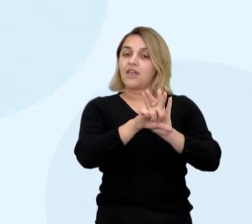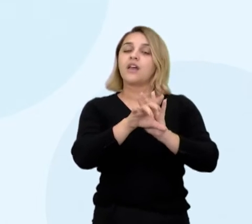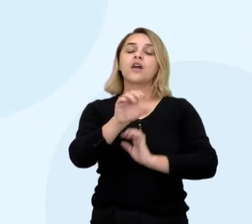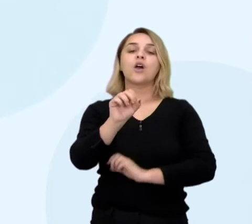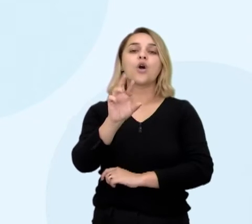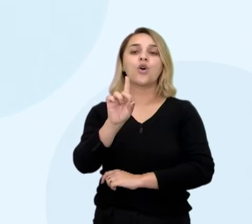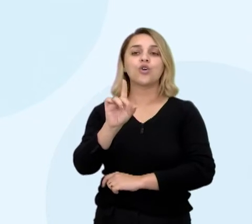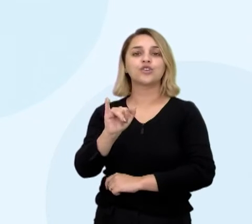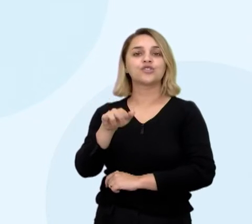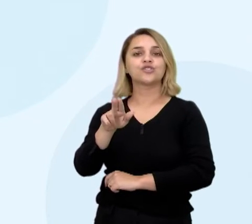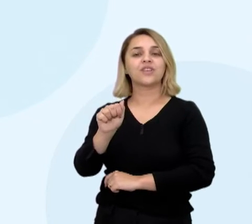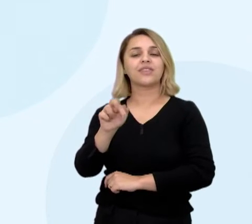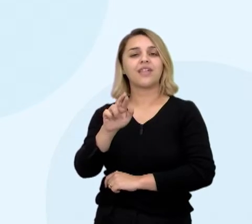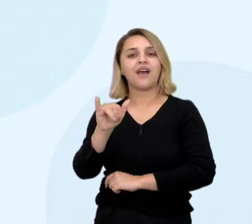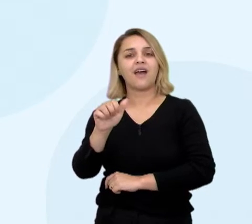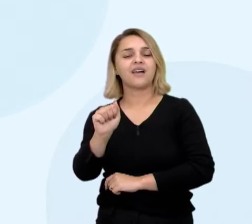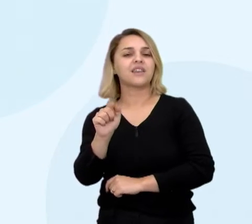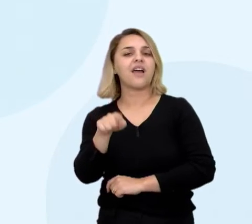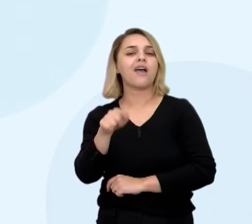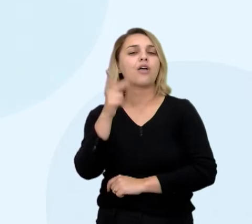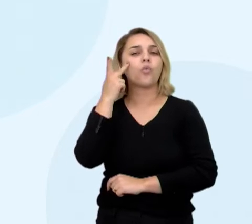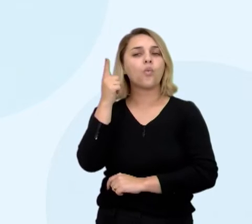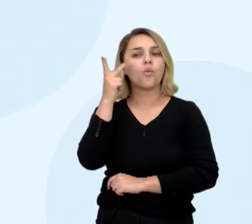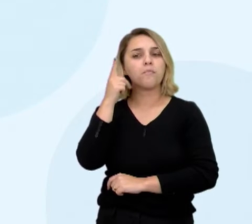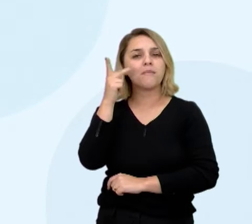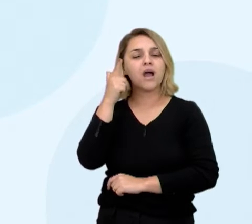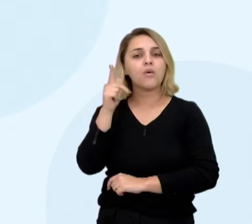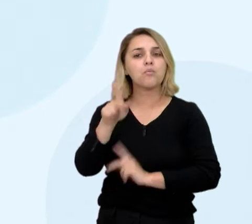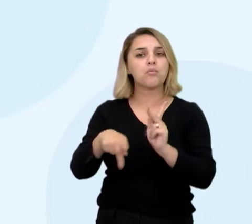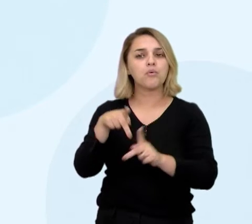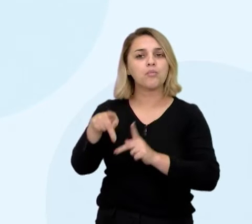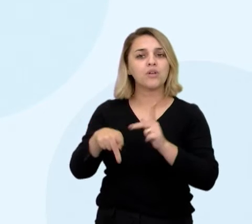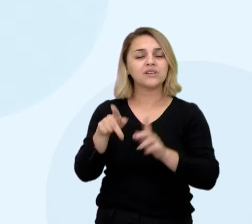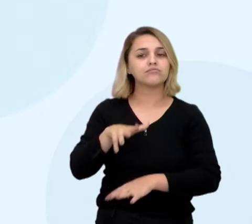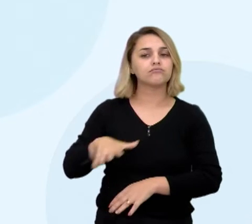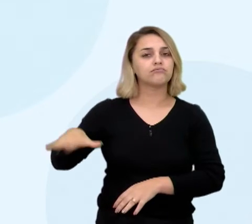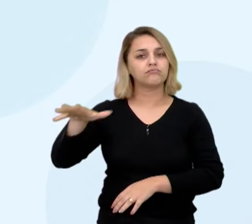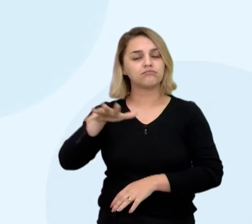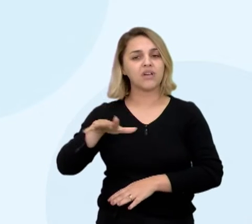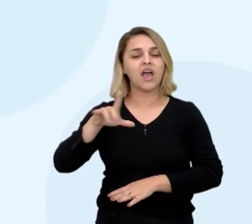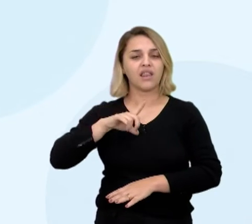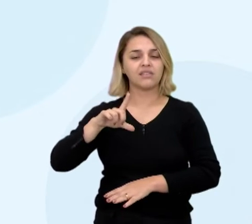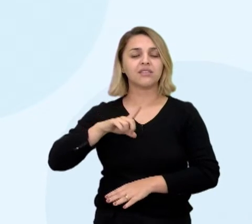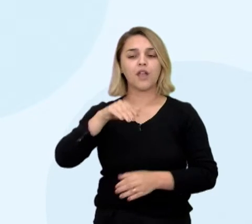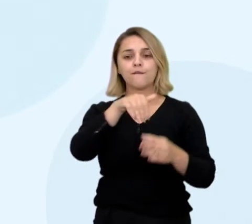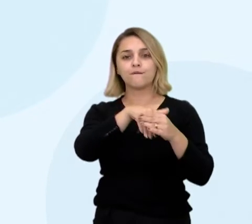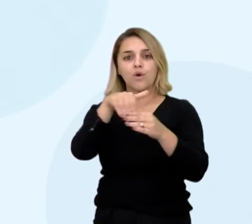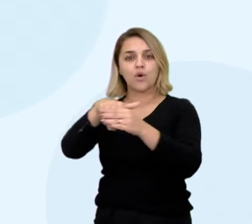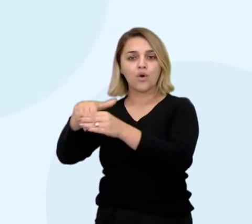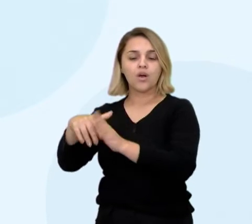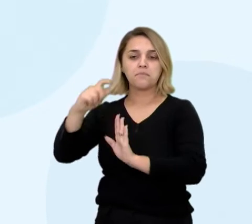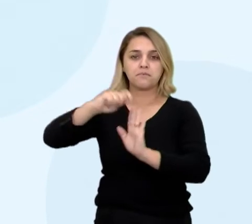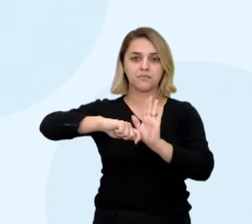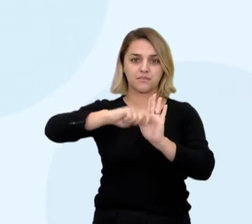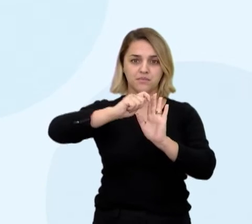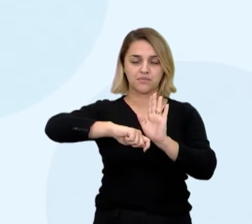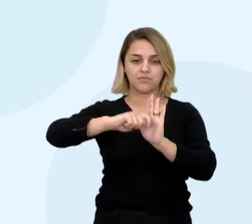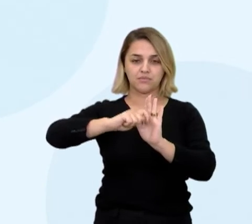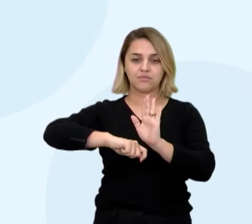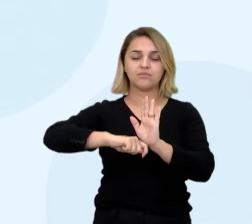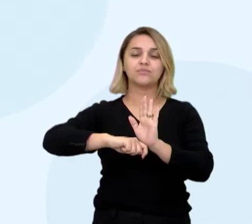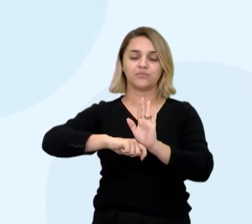né? Elas abrangem toda a população e elas são aprovadas, né, votadas nas duas